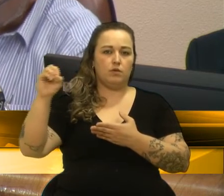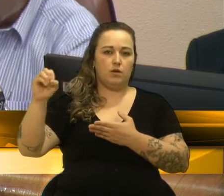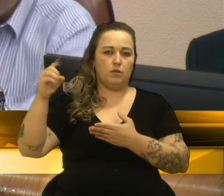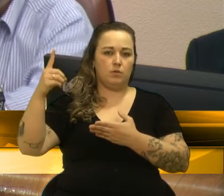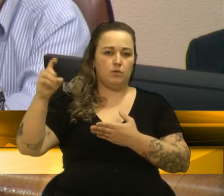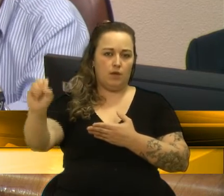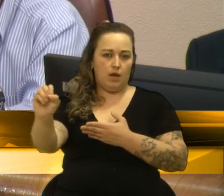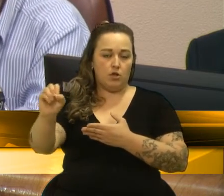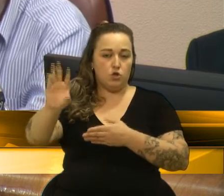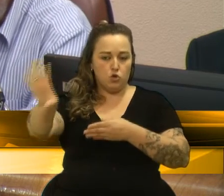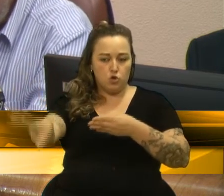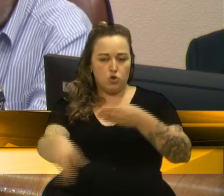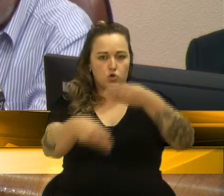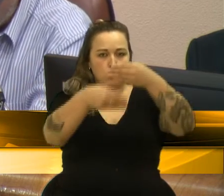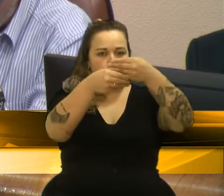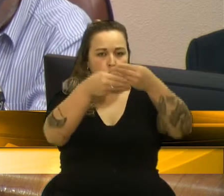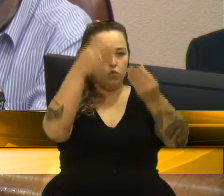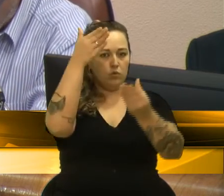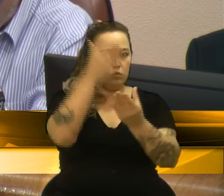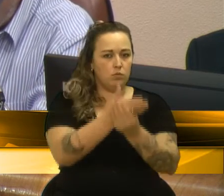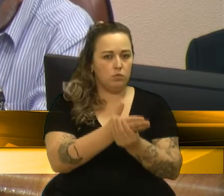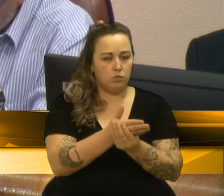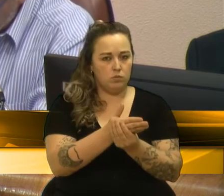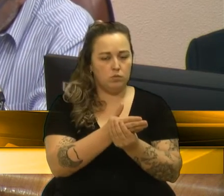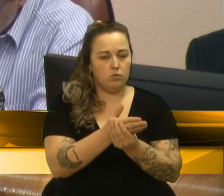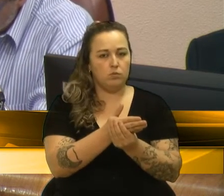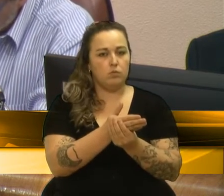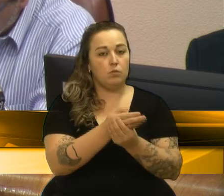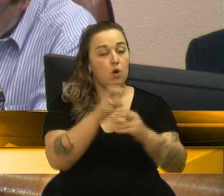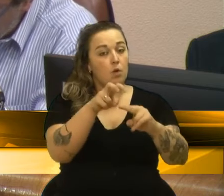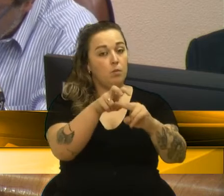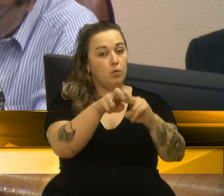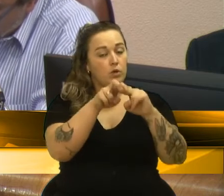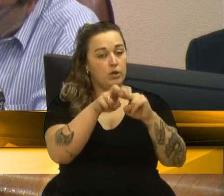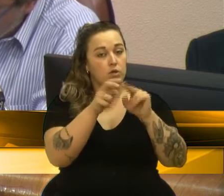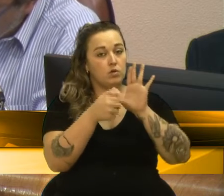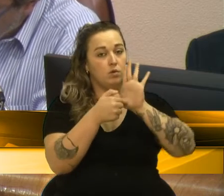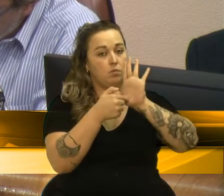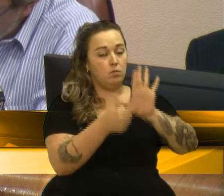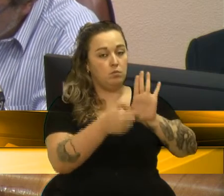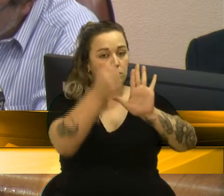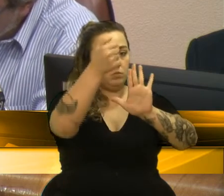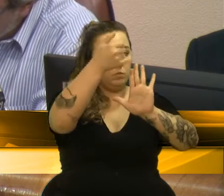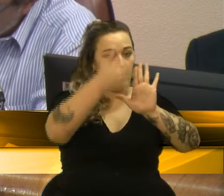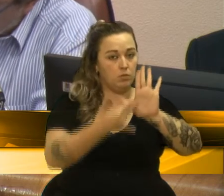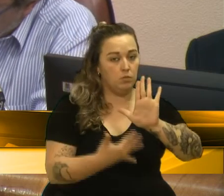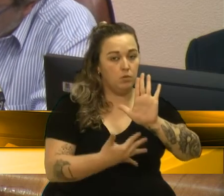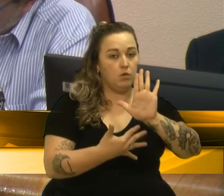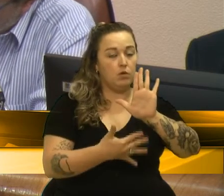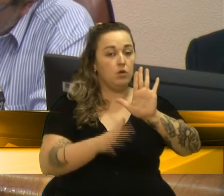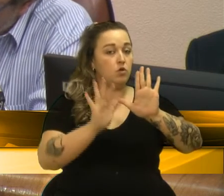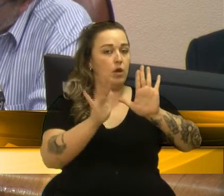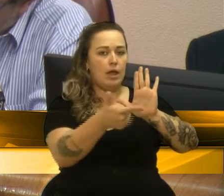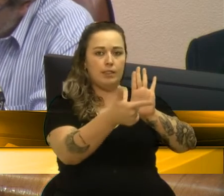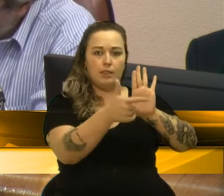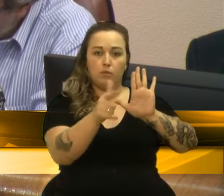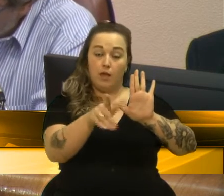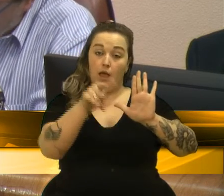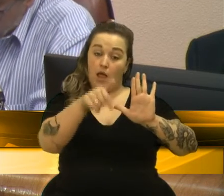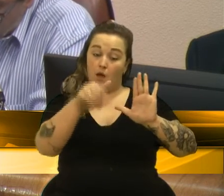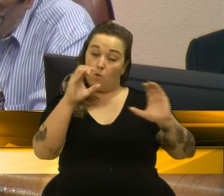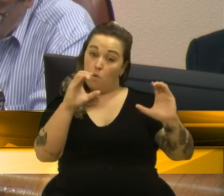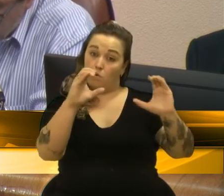501.0005-43.2019.8.21.0010, juntada no processo. Diante desse cenário, outro caminho não há senão a conclusão